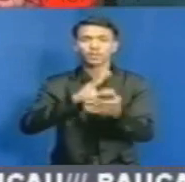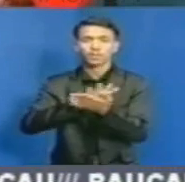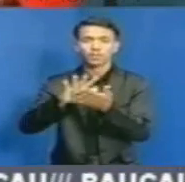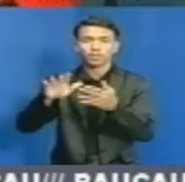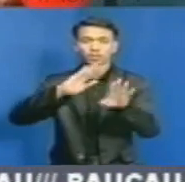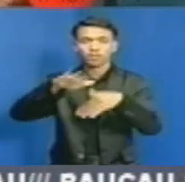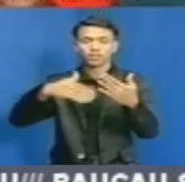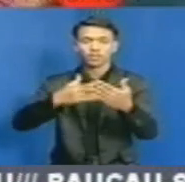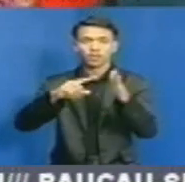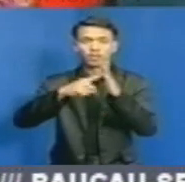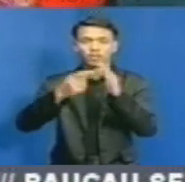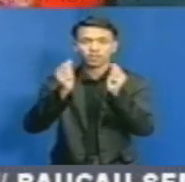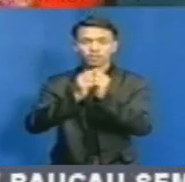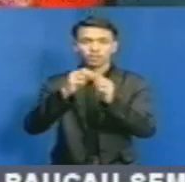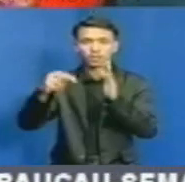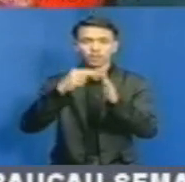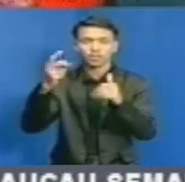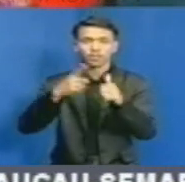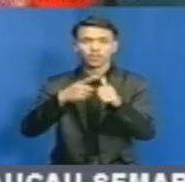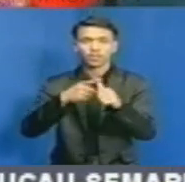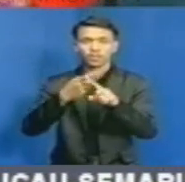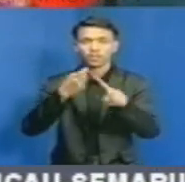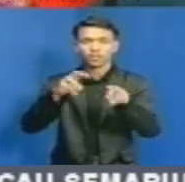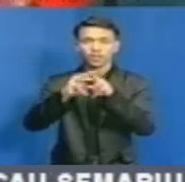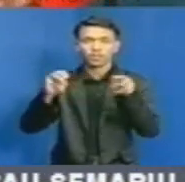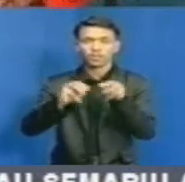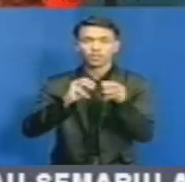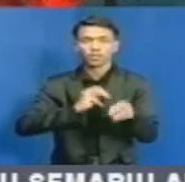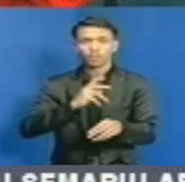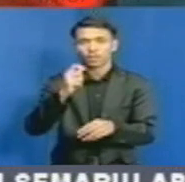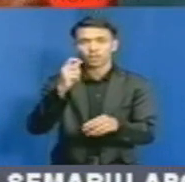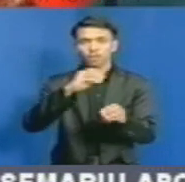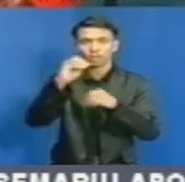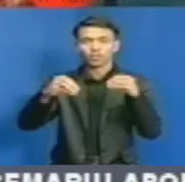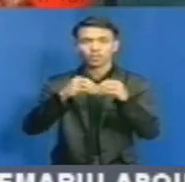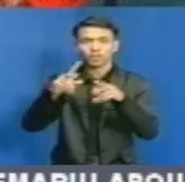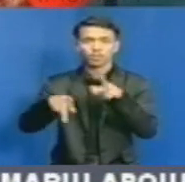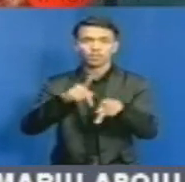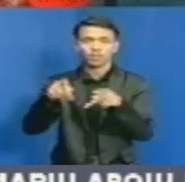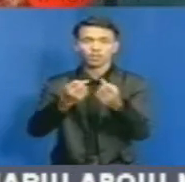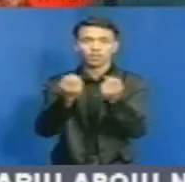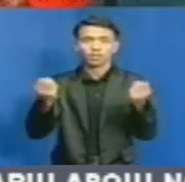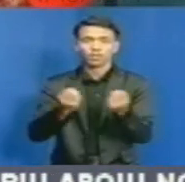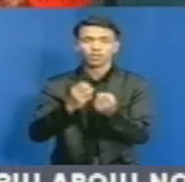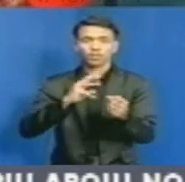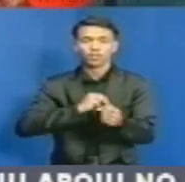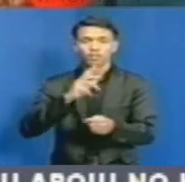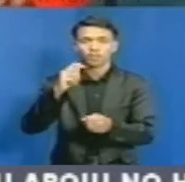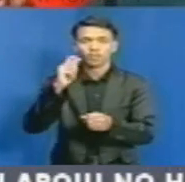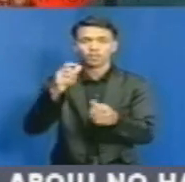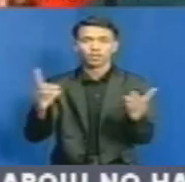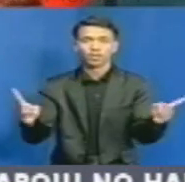E a telespectador recita a informação da Hulu. O município Manatuto, com a comunidade Suco Cribas